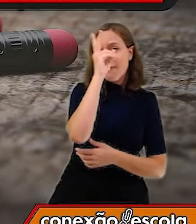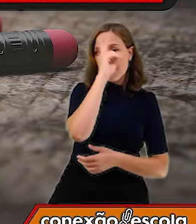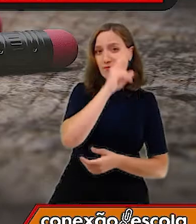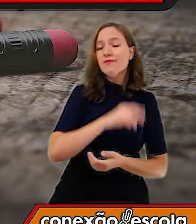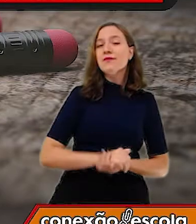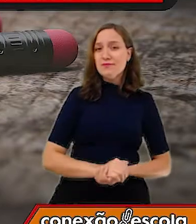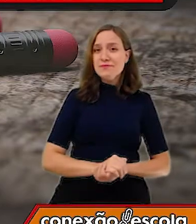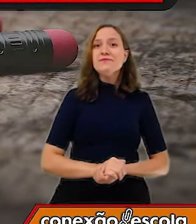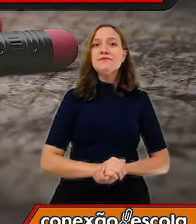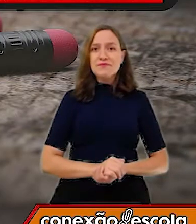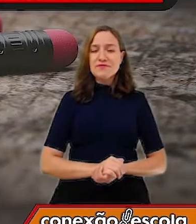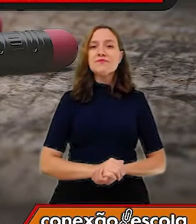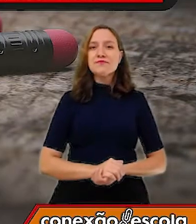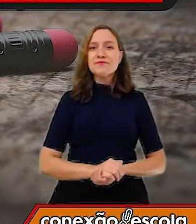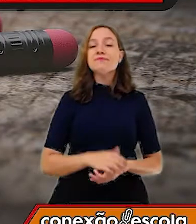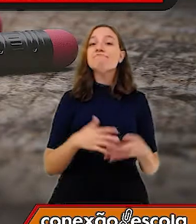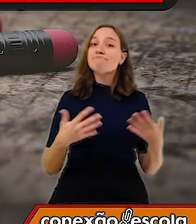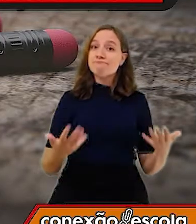da última aula?